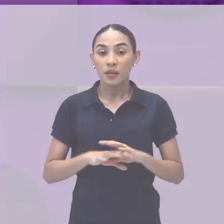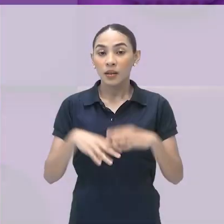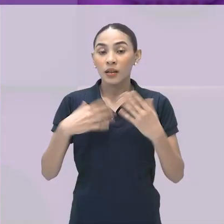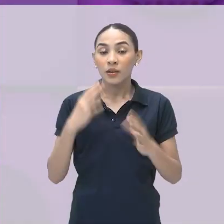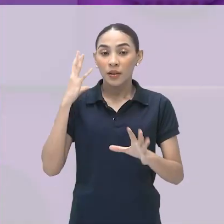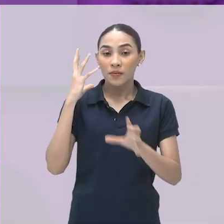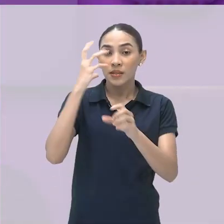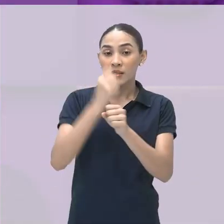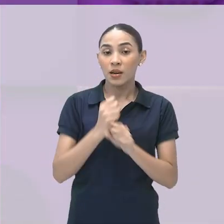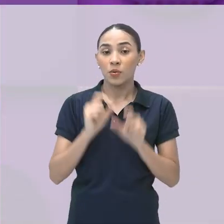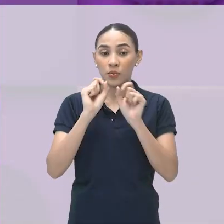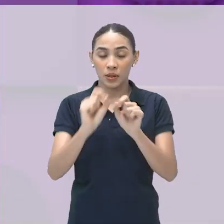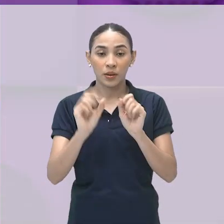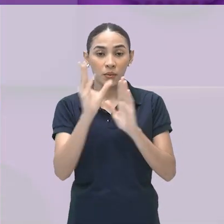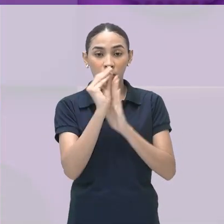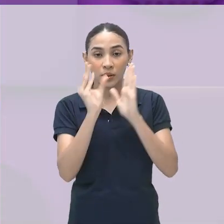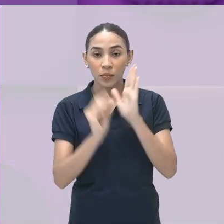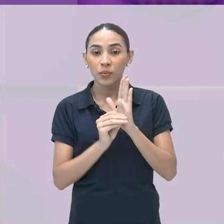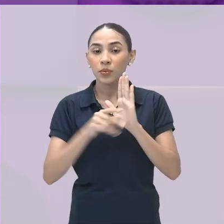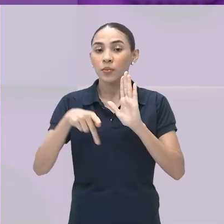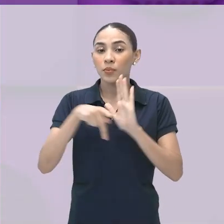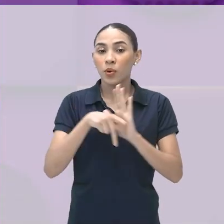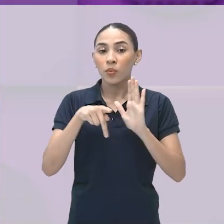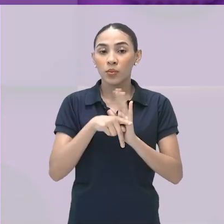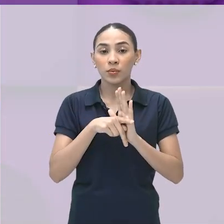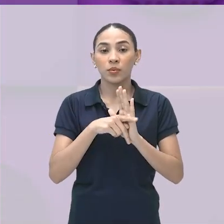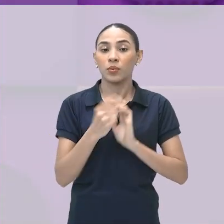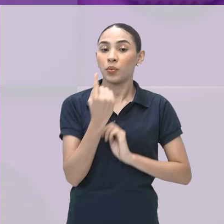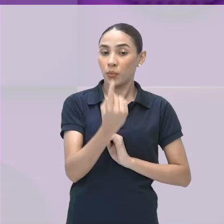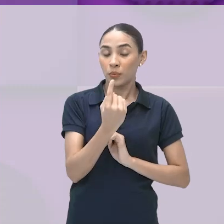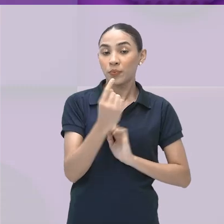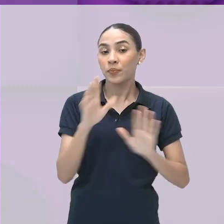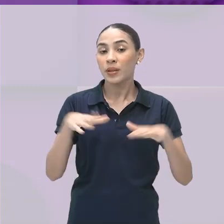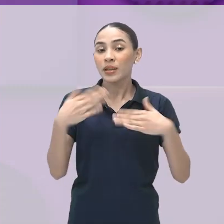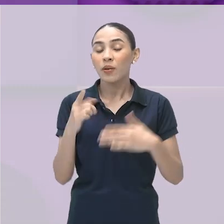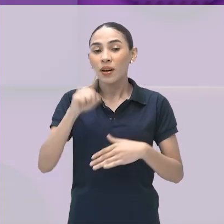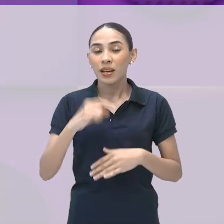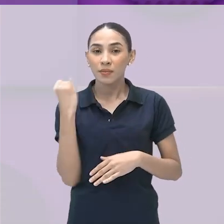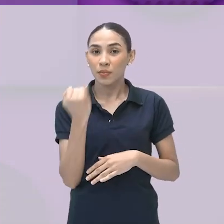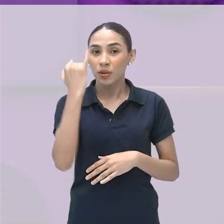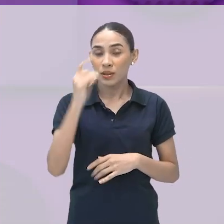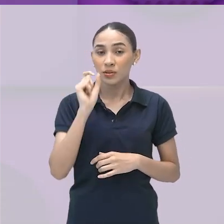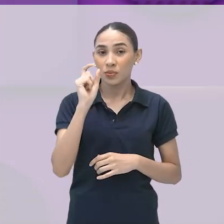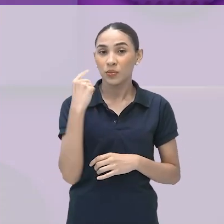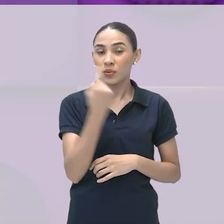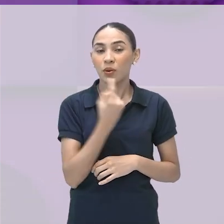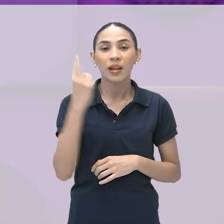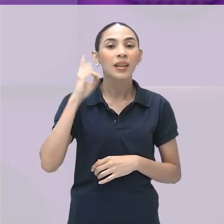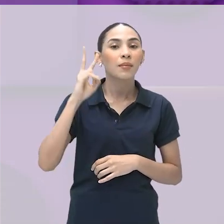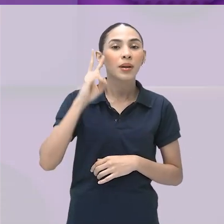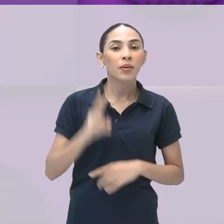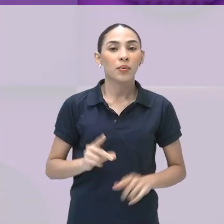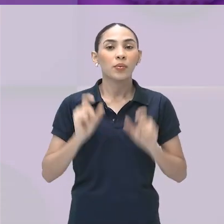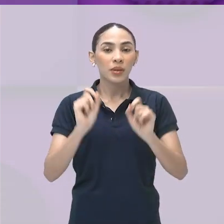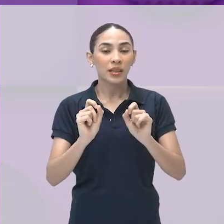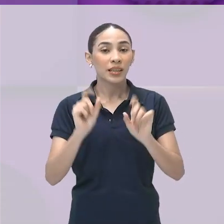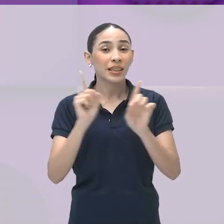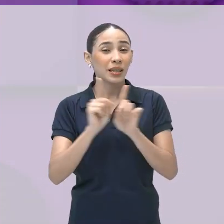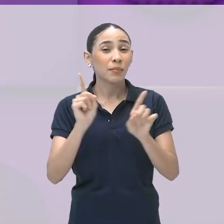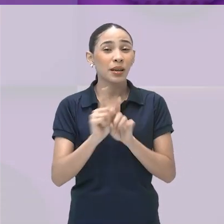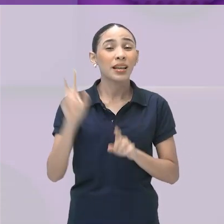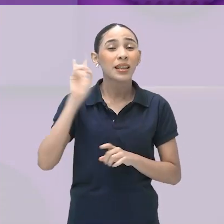Vamos revisar, o conteúdo ministrado na unidade 1. E aí é importante a gente relembrar,